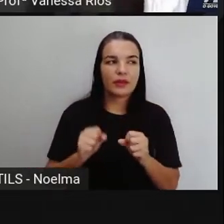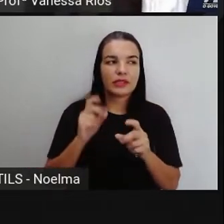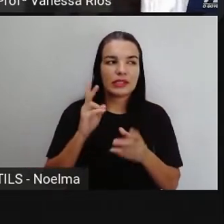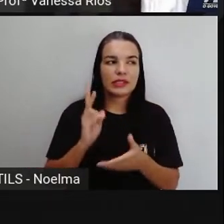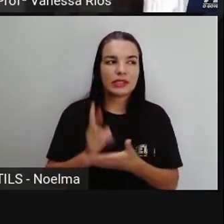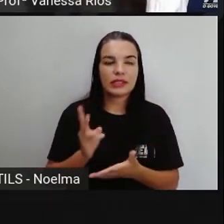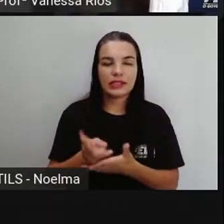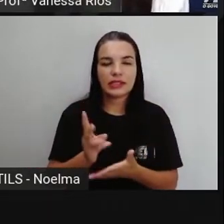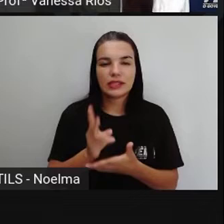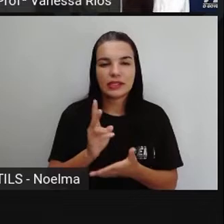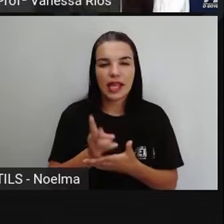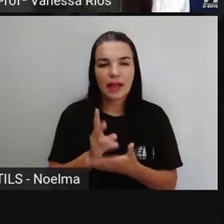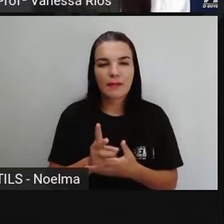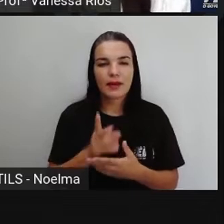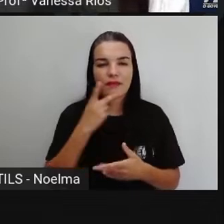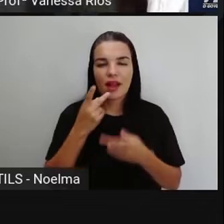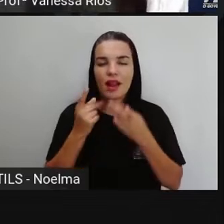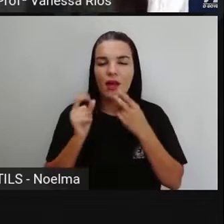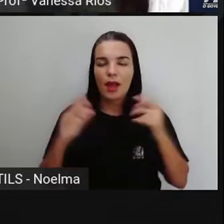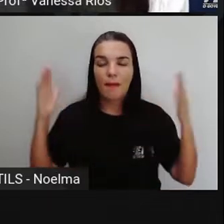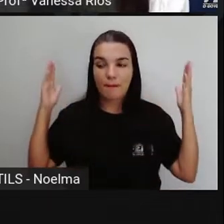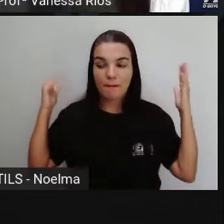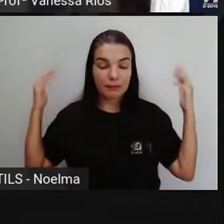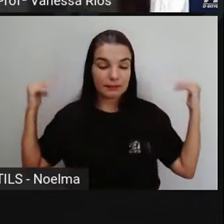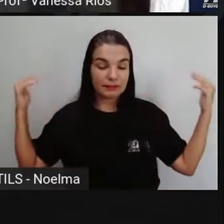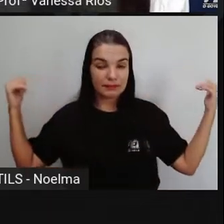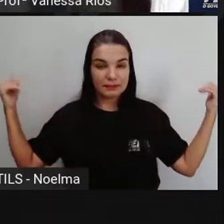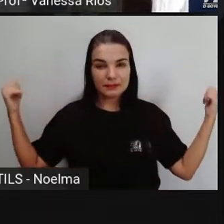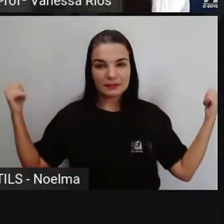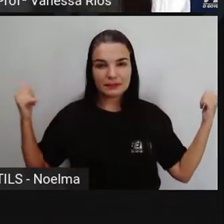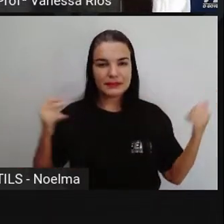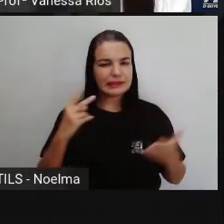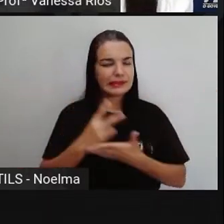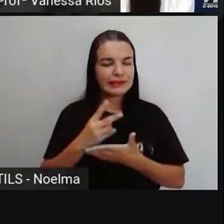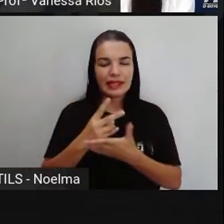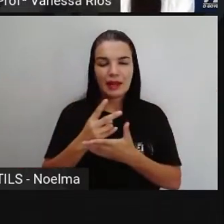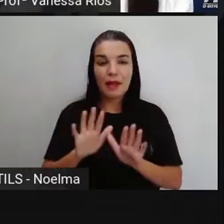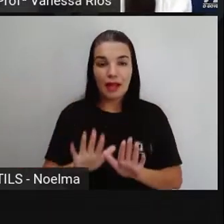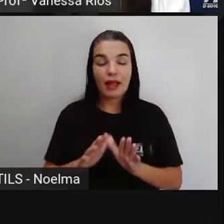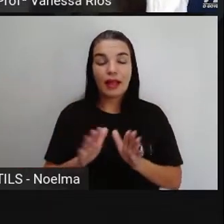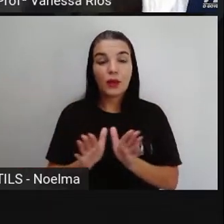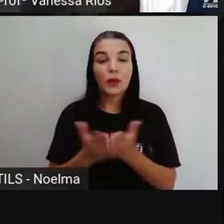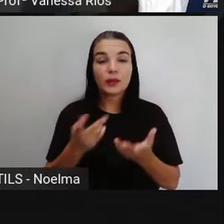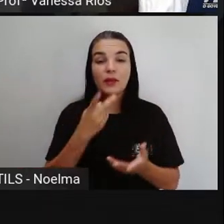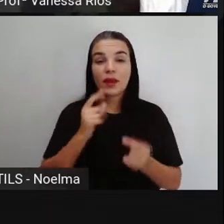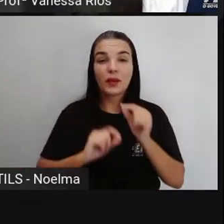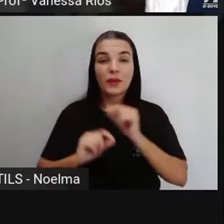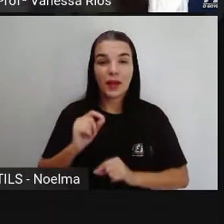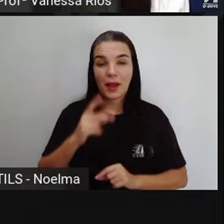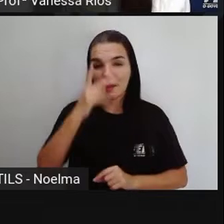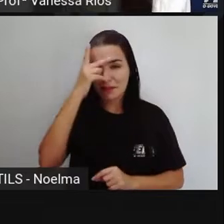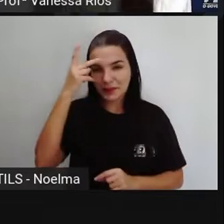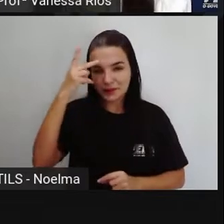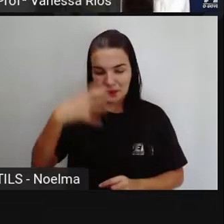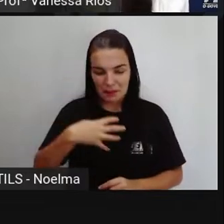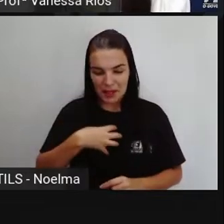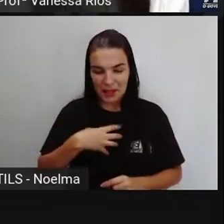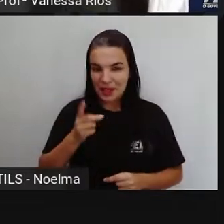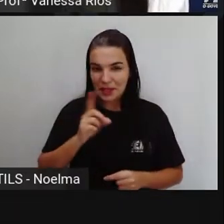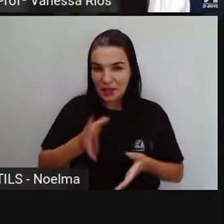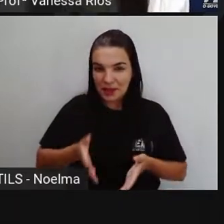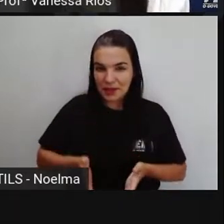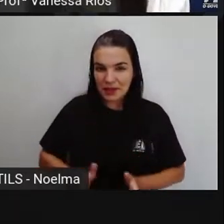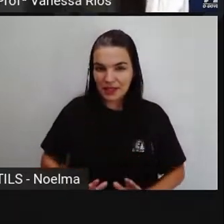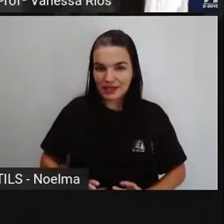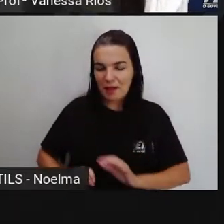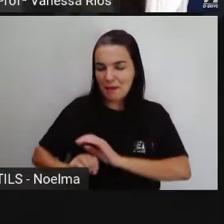conhecido, famoso ou que se destaca entre os demais. Então, quando a gente diz o baiano não nasce, estreia, é